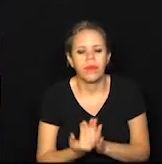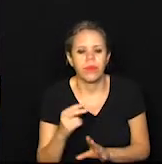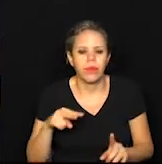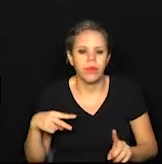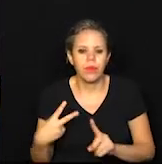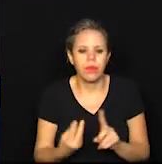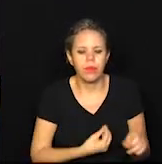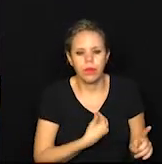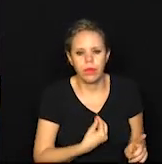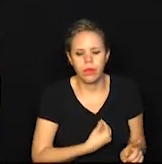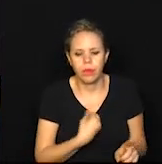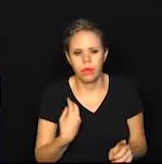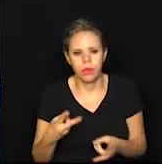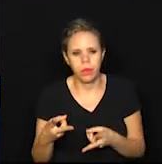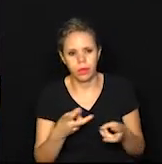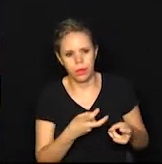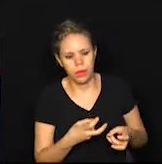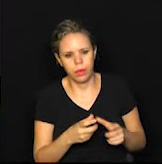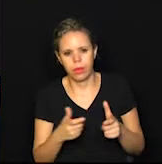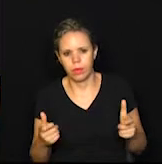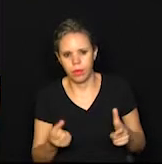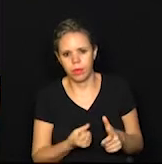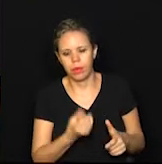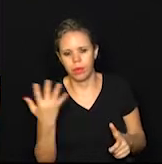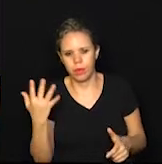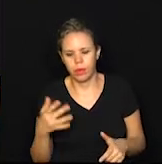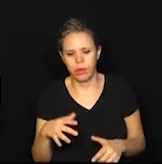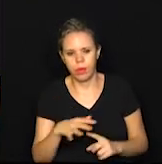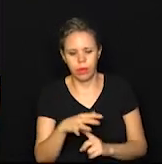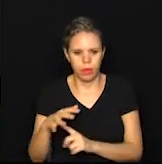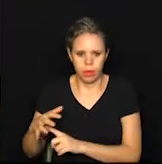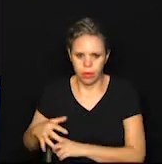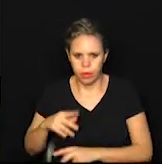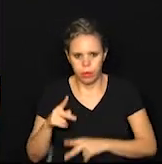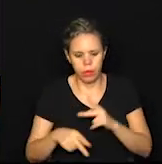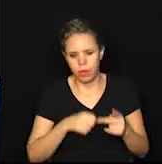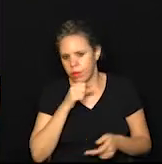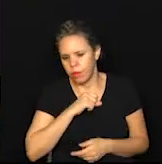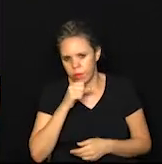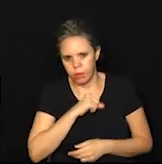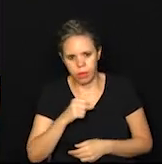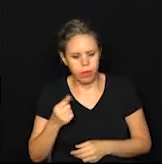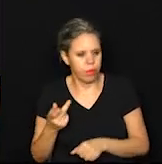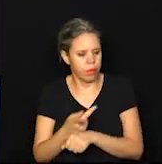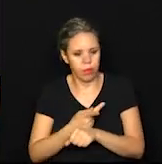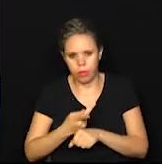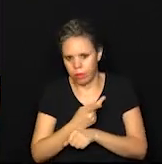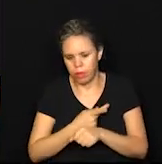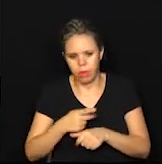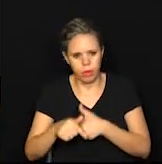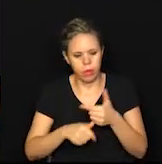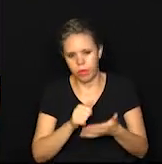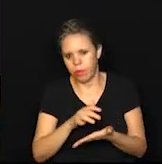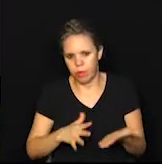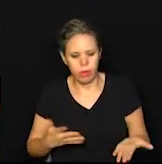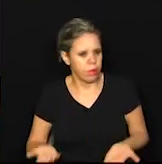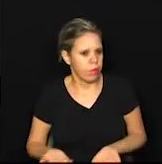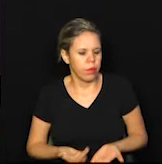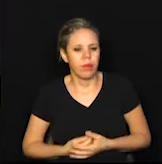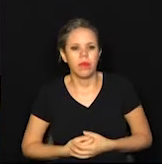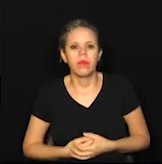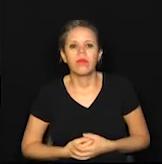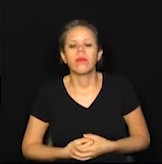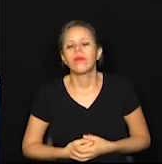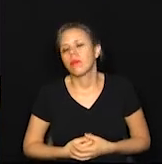de vida, a gente vê uma grande quantidade em nossas praças de idosos que procuram nossas atividades, e isso é